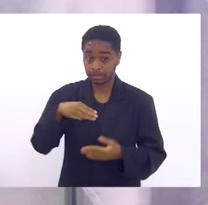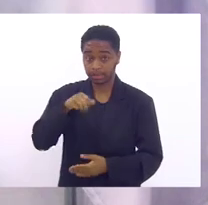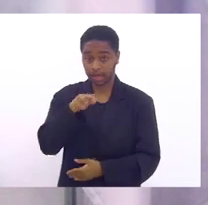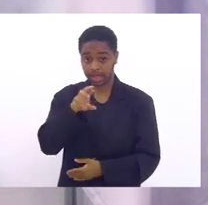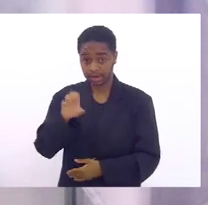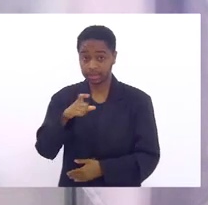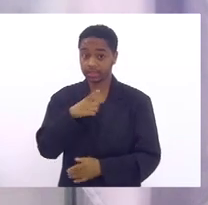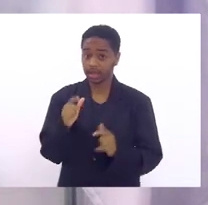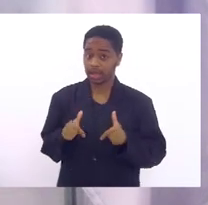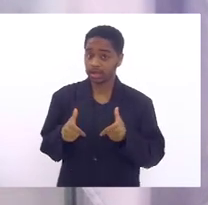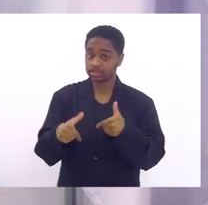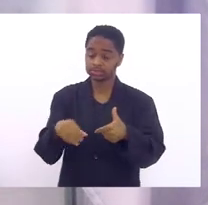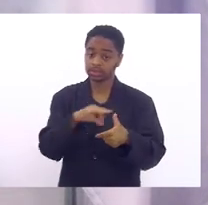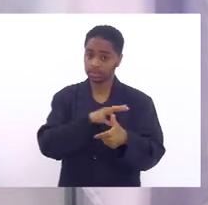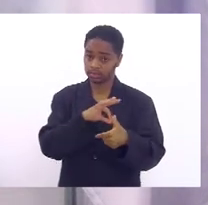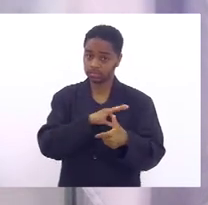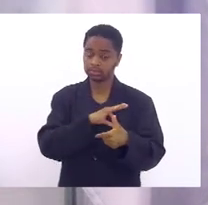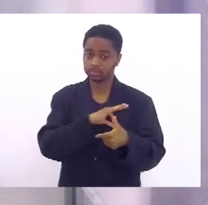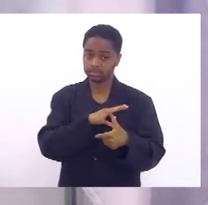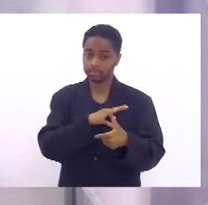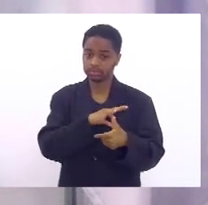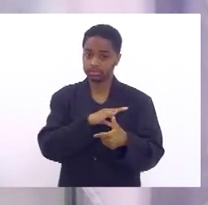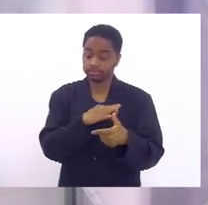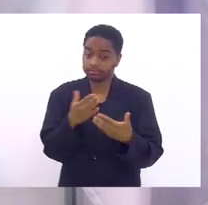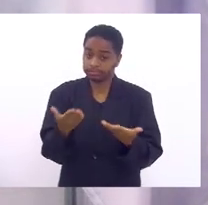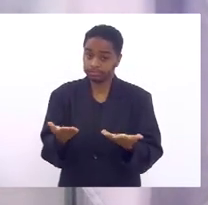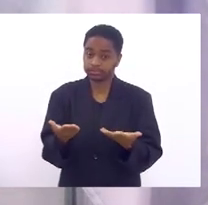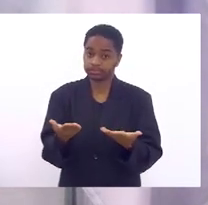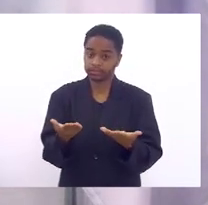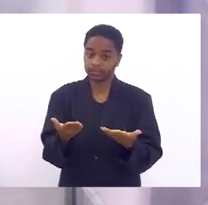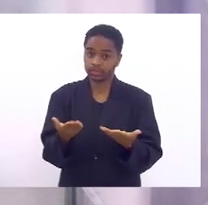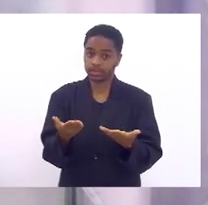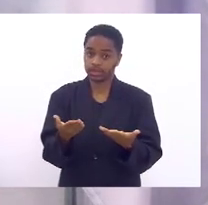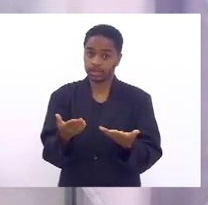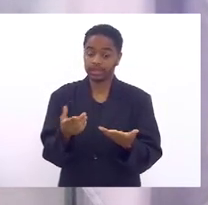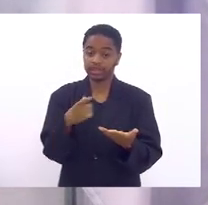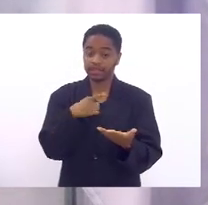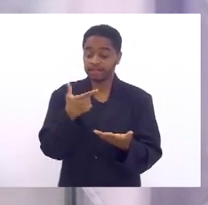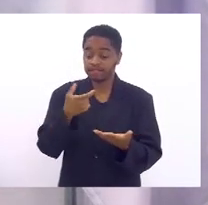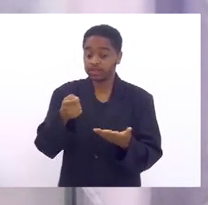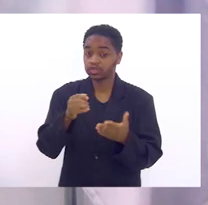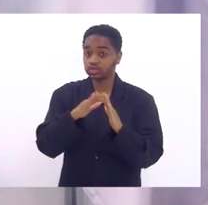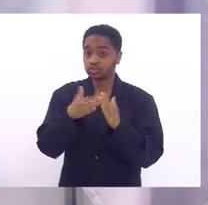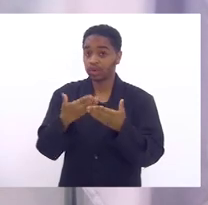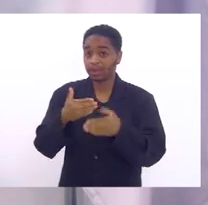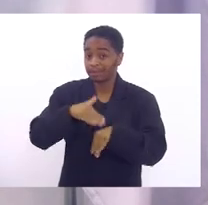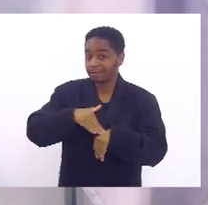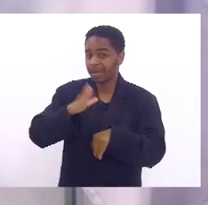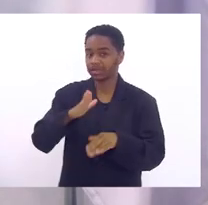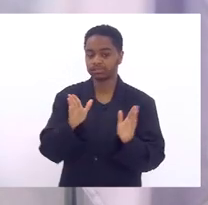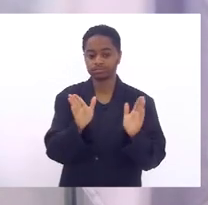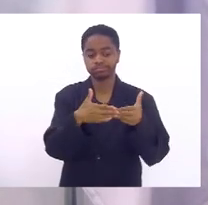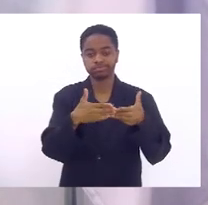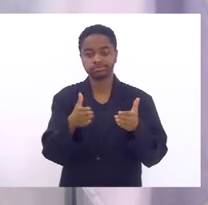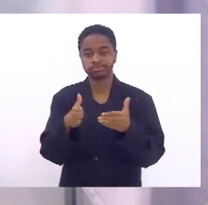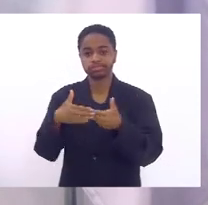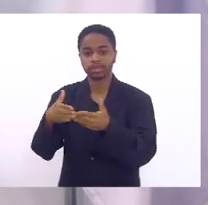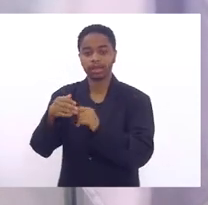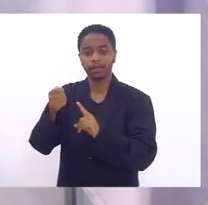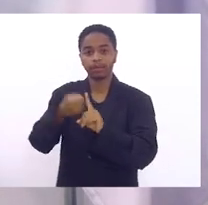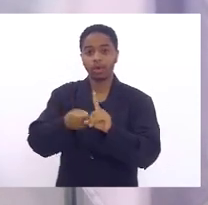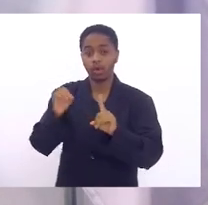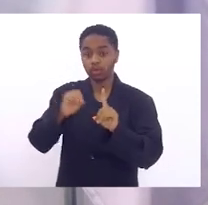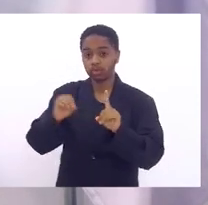ação eh policial em que a gente teve mais de 20 escolas fechadas né no no mês de outubro